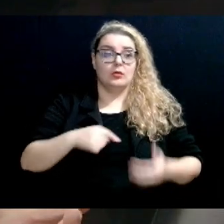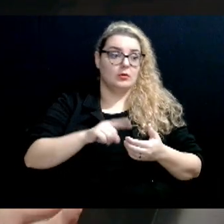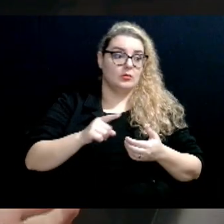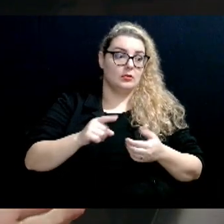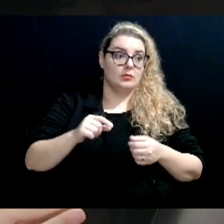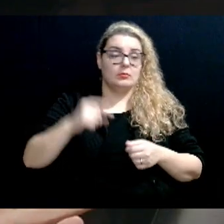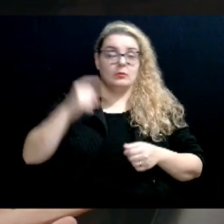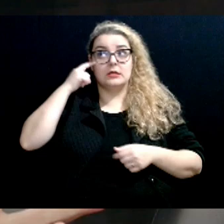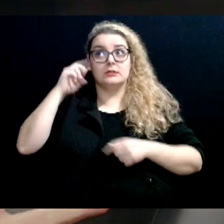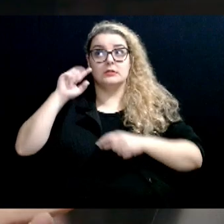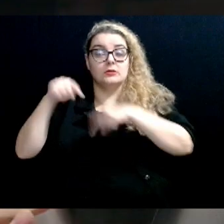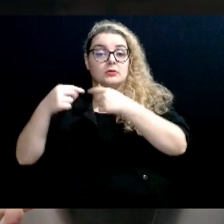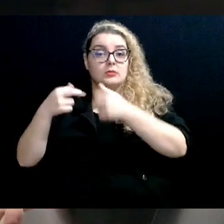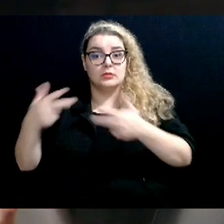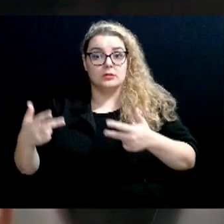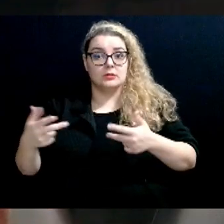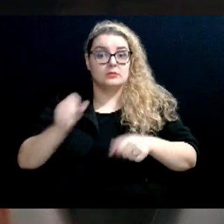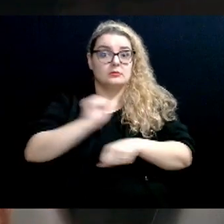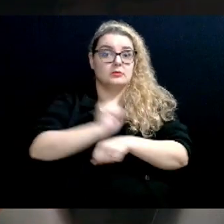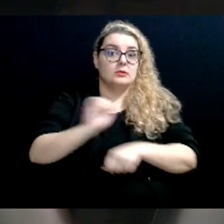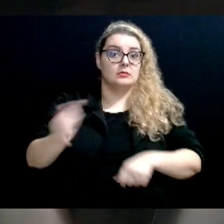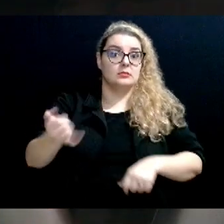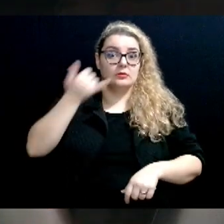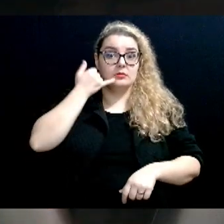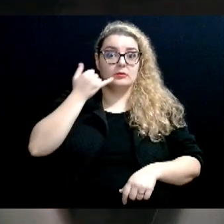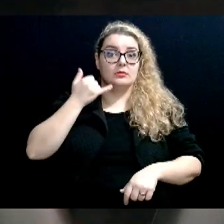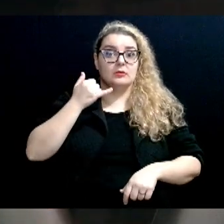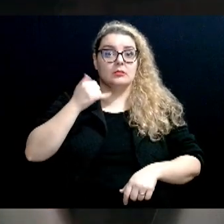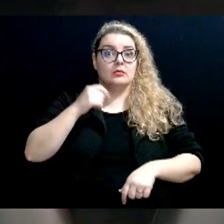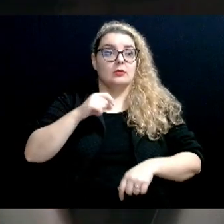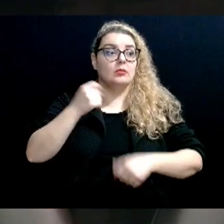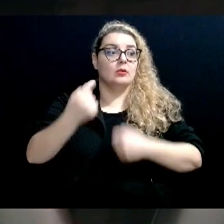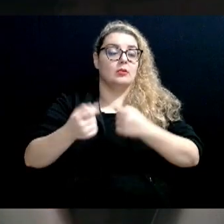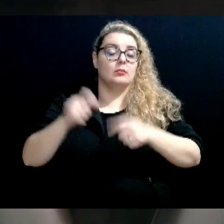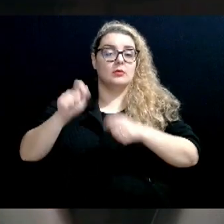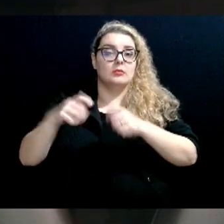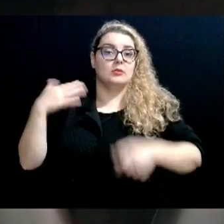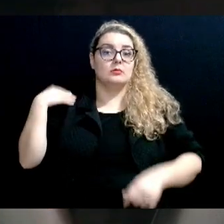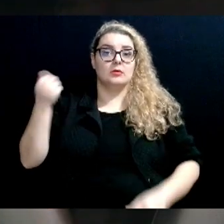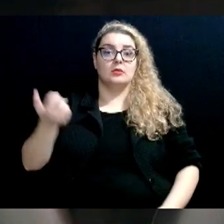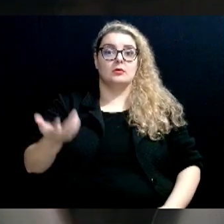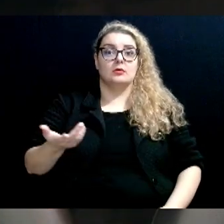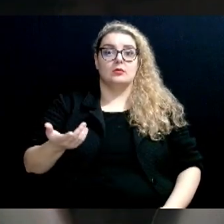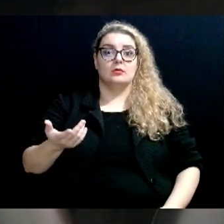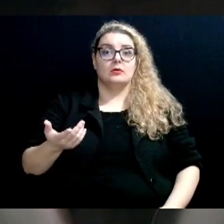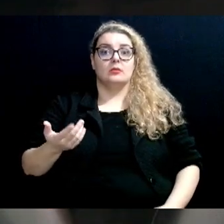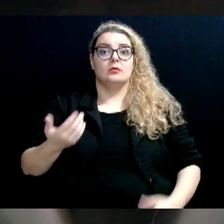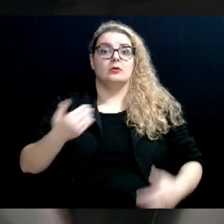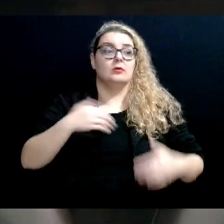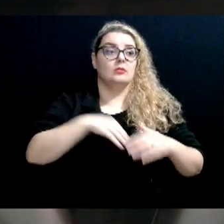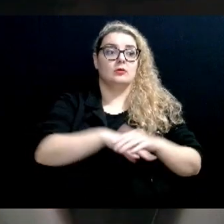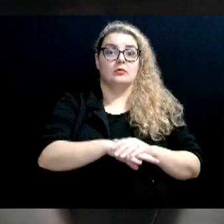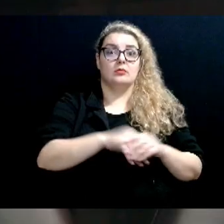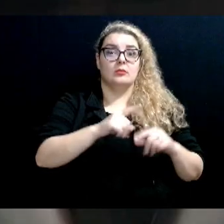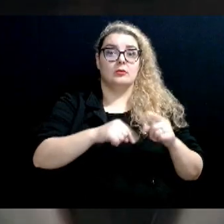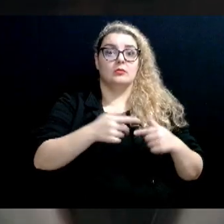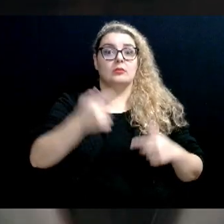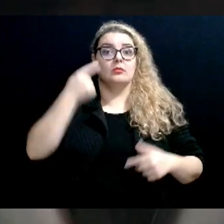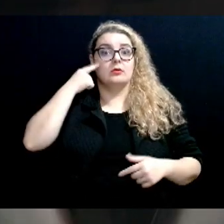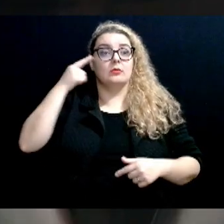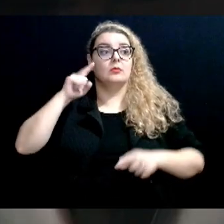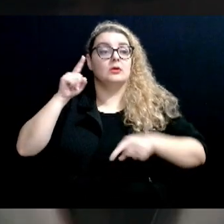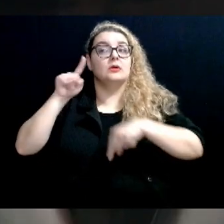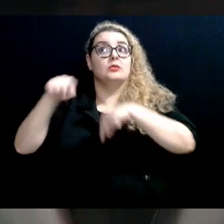alguém ligar, ou alguém te chamou naquele momento, ou você estava indo guardar aquele objeto já pensando no que você tinha que